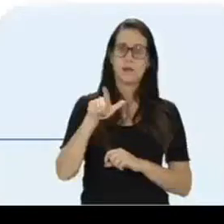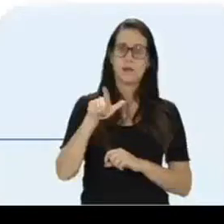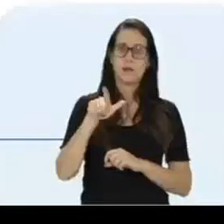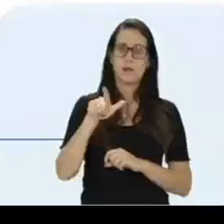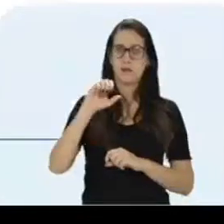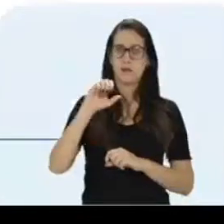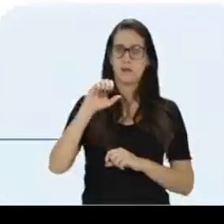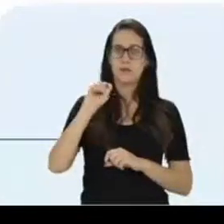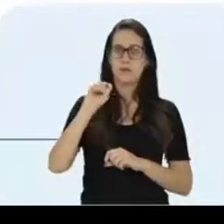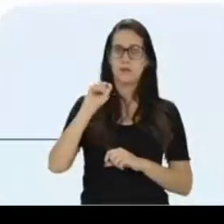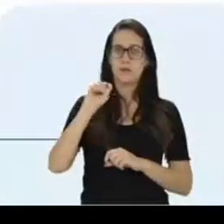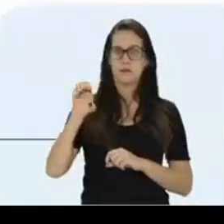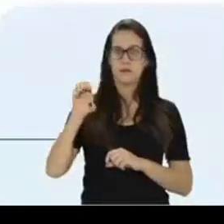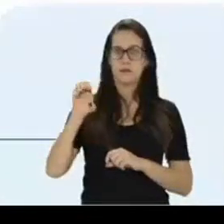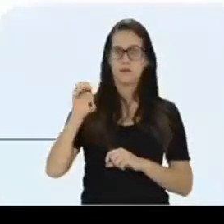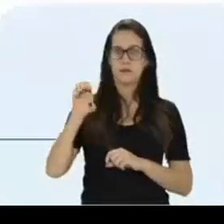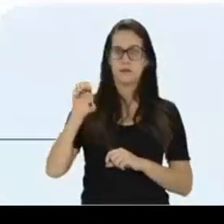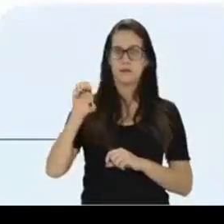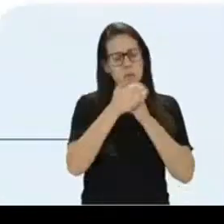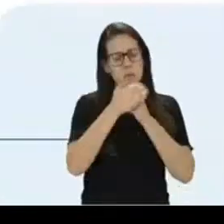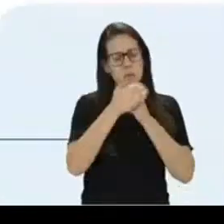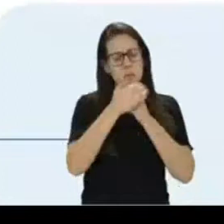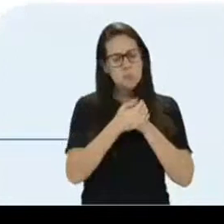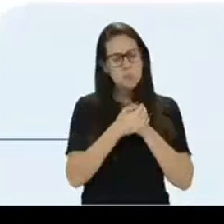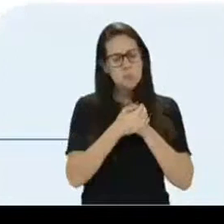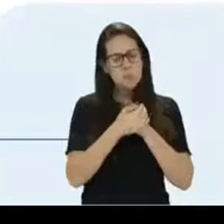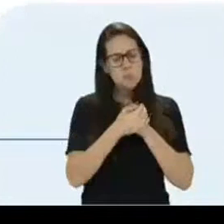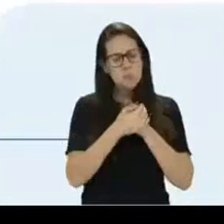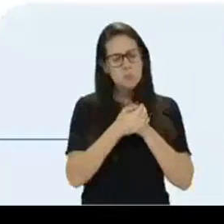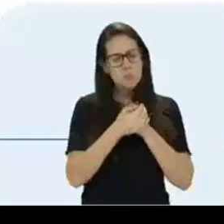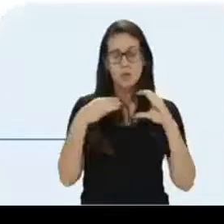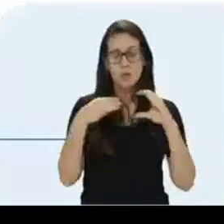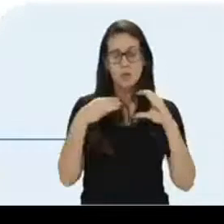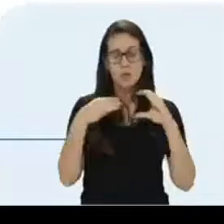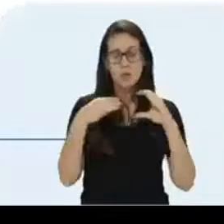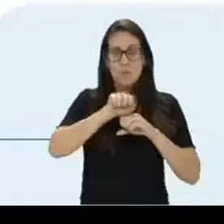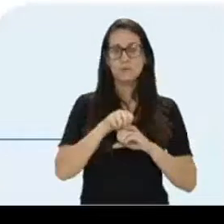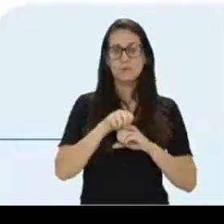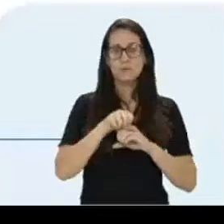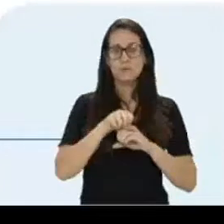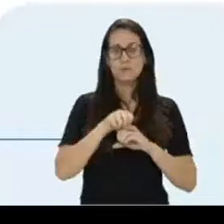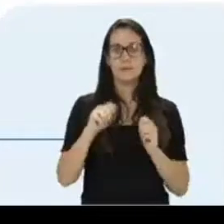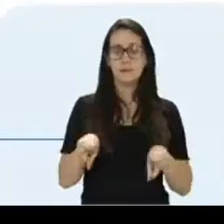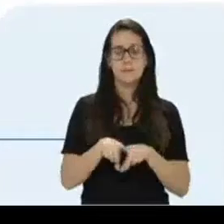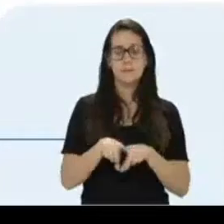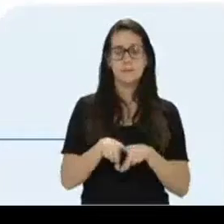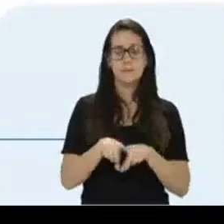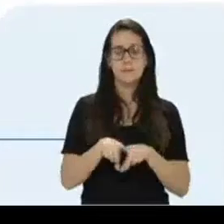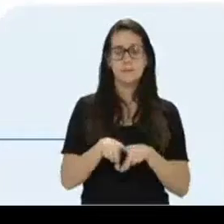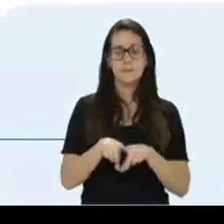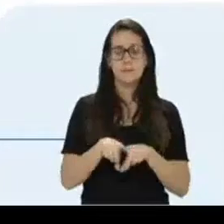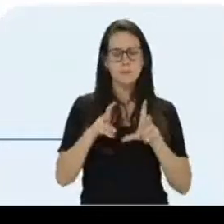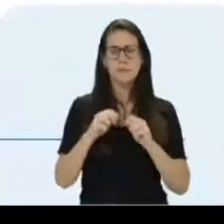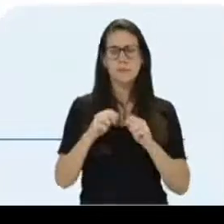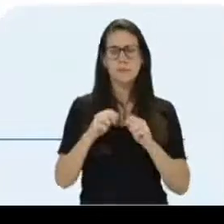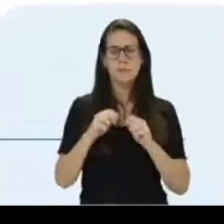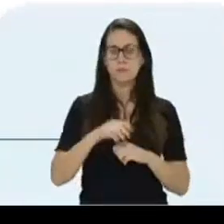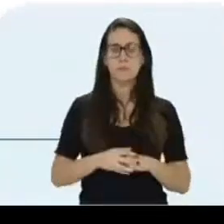celular, que permitem que as células fiquem aderidas e que também façam com